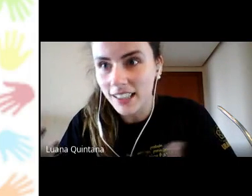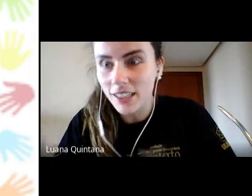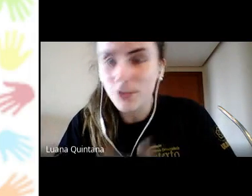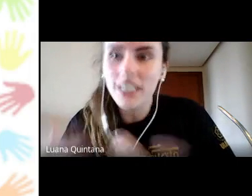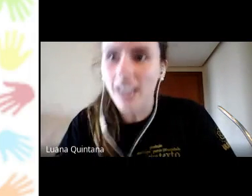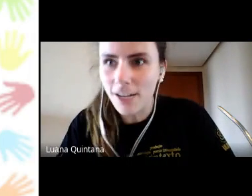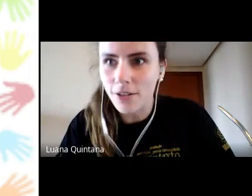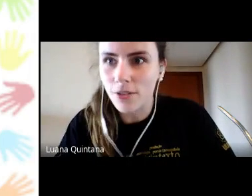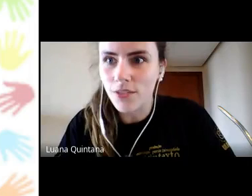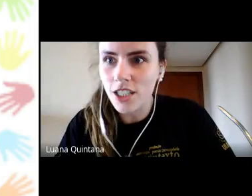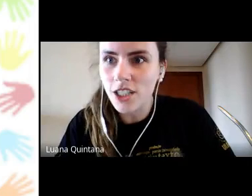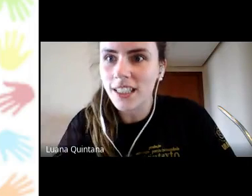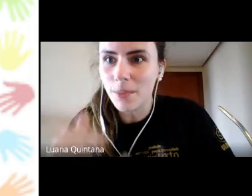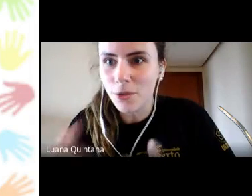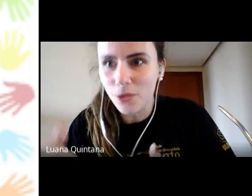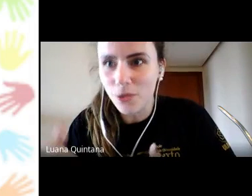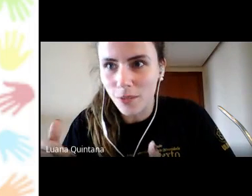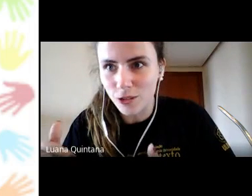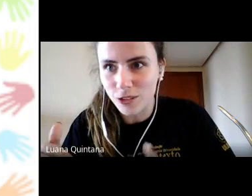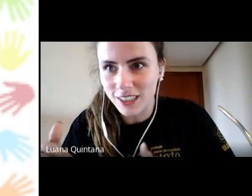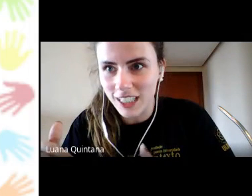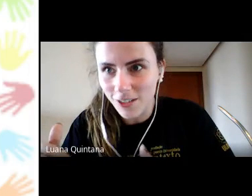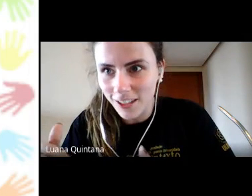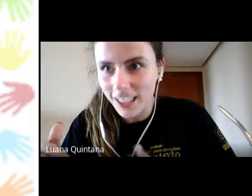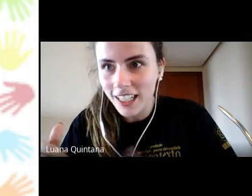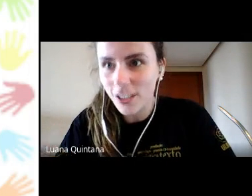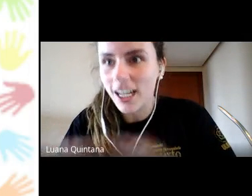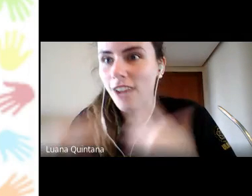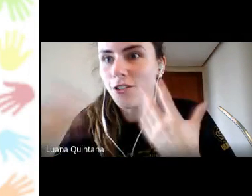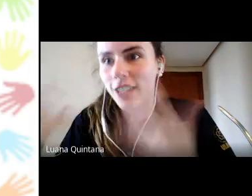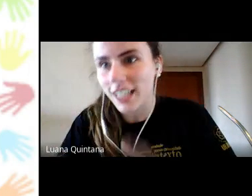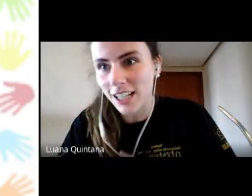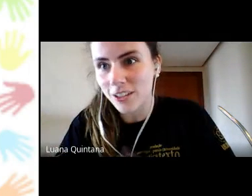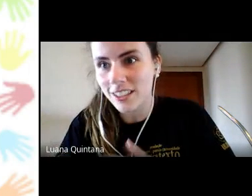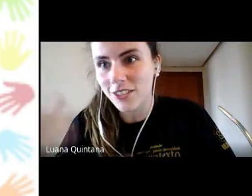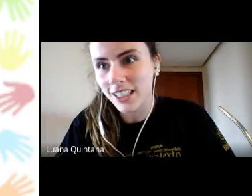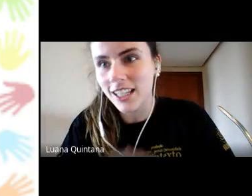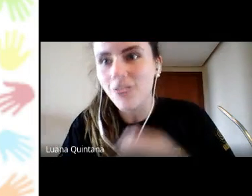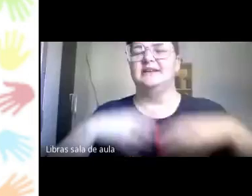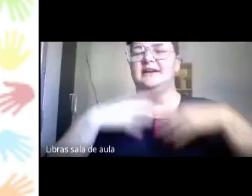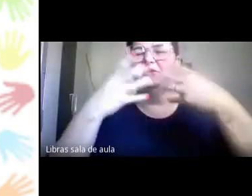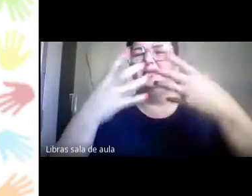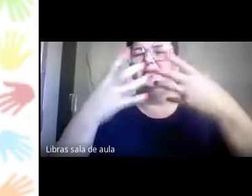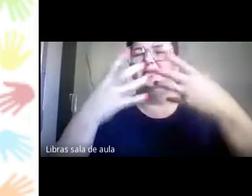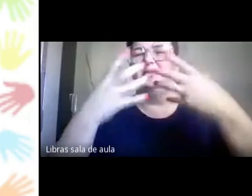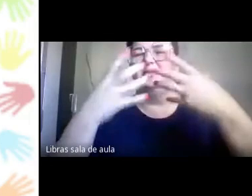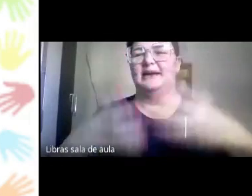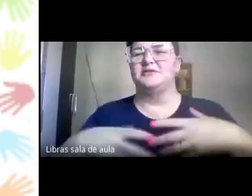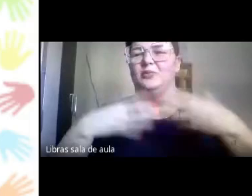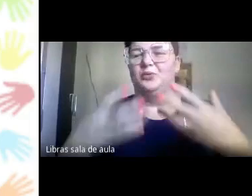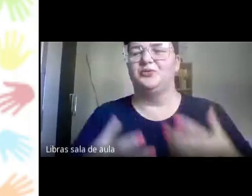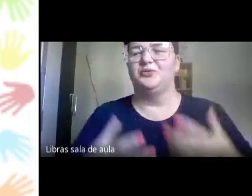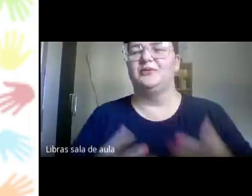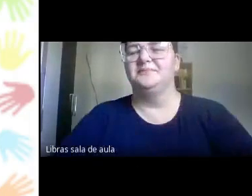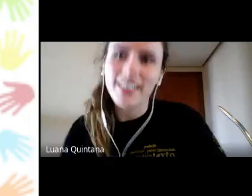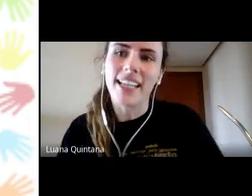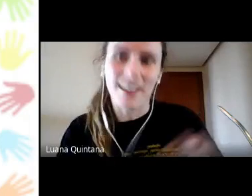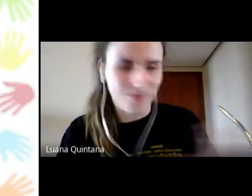tentar, e não tentavam, em vez de tentar procurar uma solução, ficavam naquela coisa e não tentavam. Causando então, acho que mais tumulto,